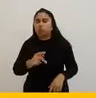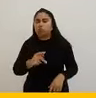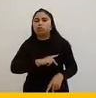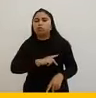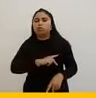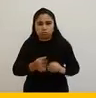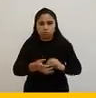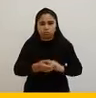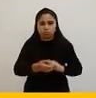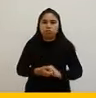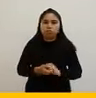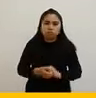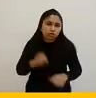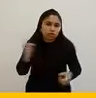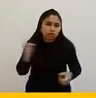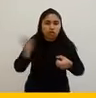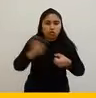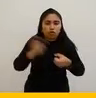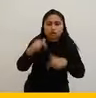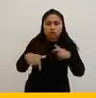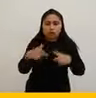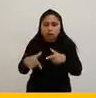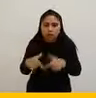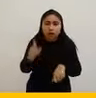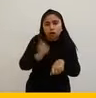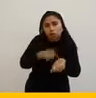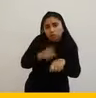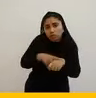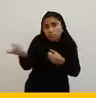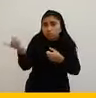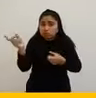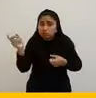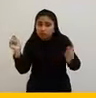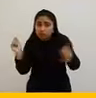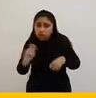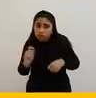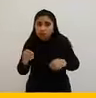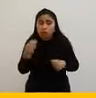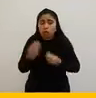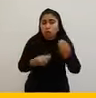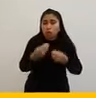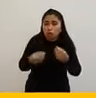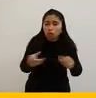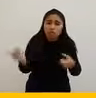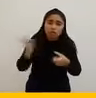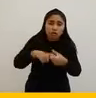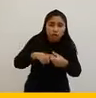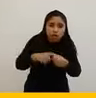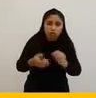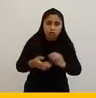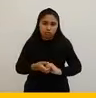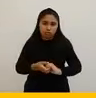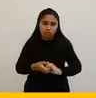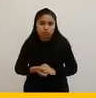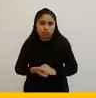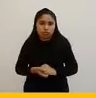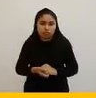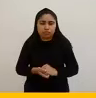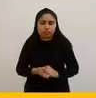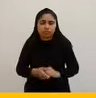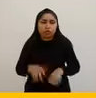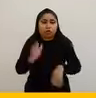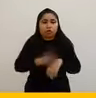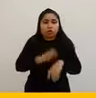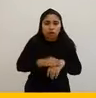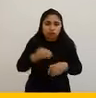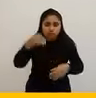forma voltarão aos serviços, o horário que deverão cumprir, qual a jornada de trabalho, o período que ficarão na